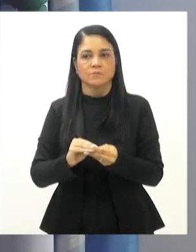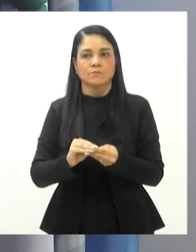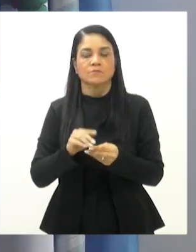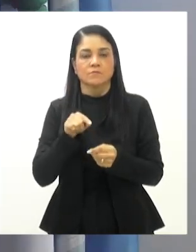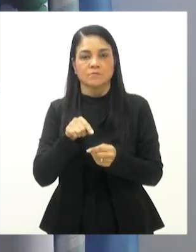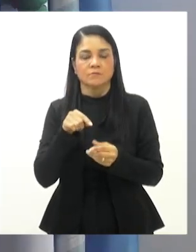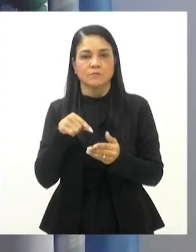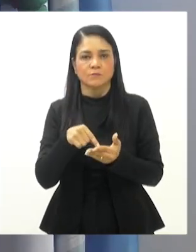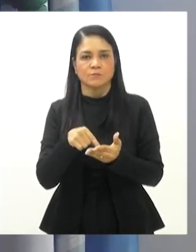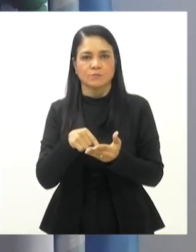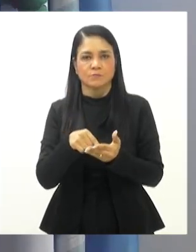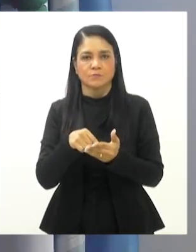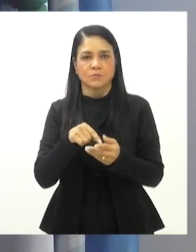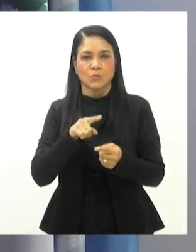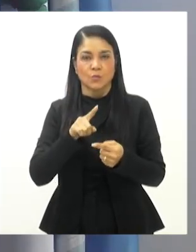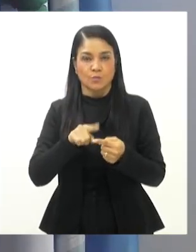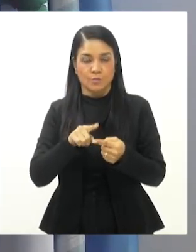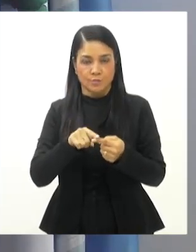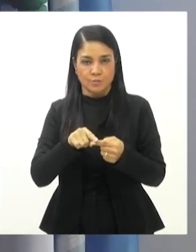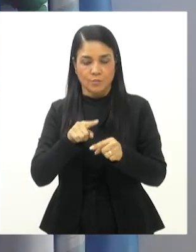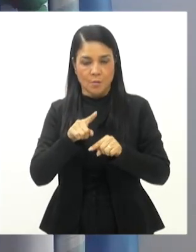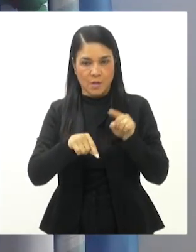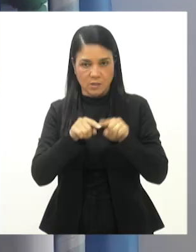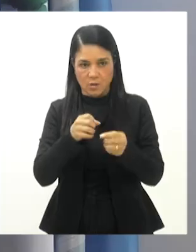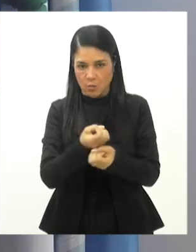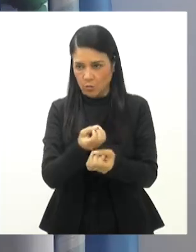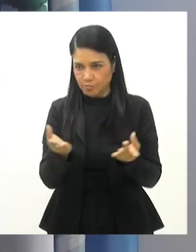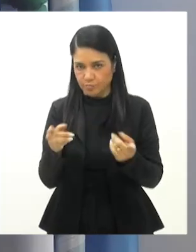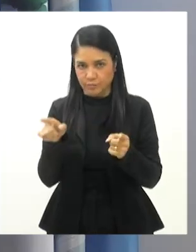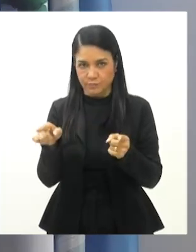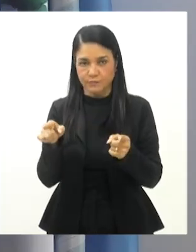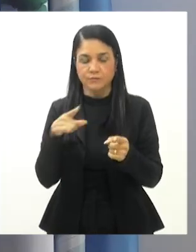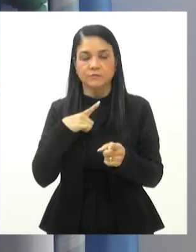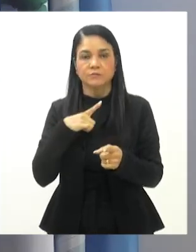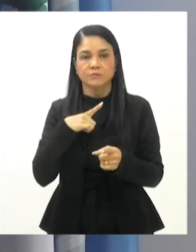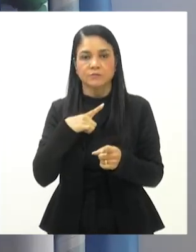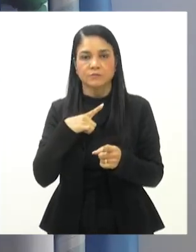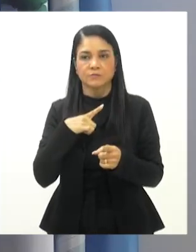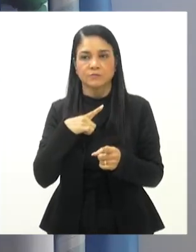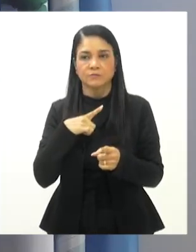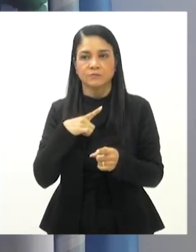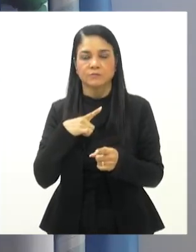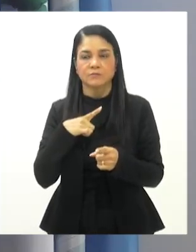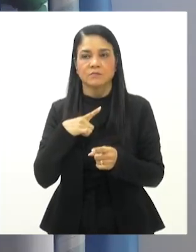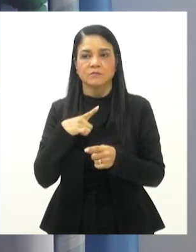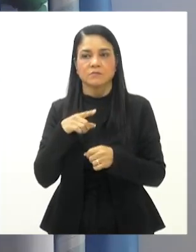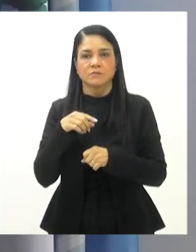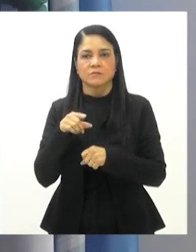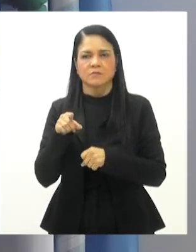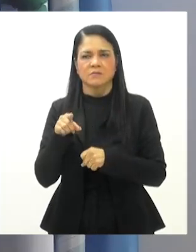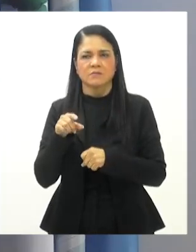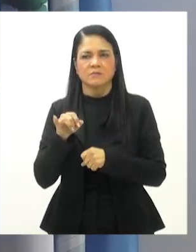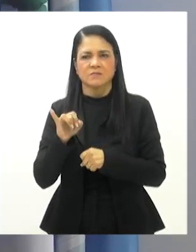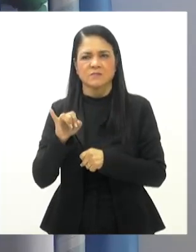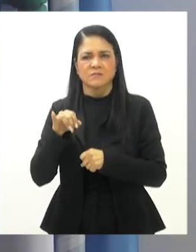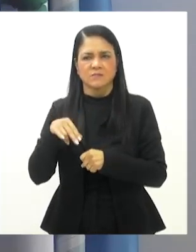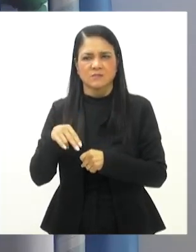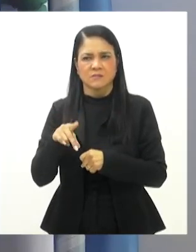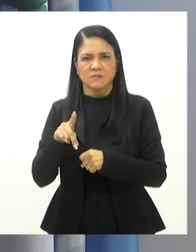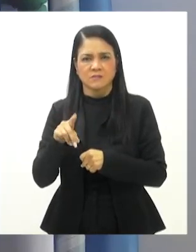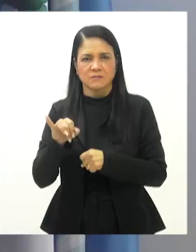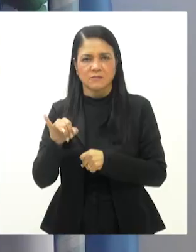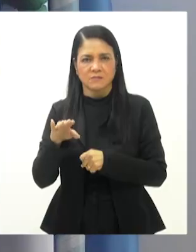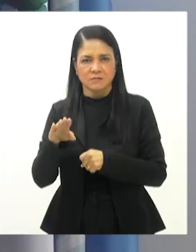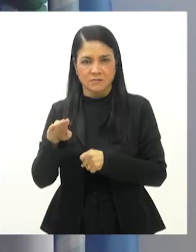consta no primeiro material que Vossas Excelências receberam, tem aqui essa imundície, se é que tem outra palavra para